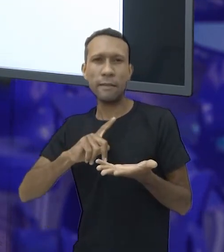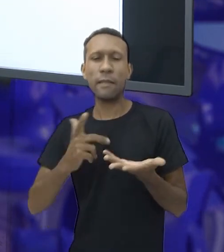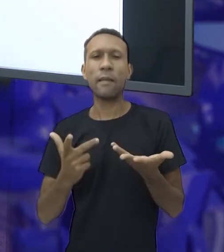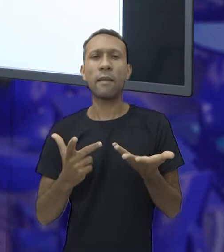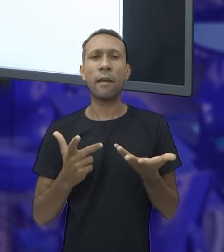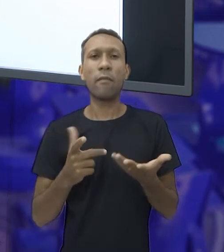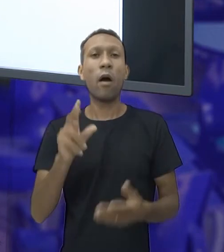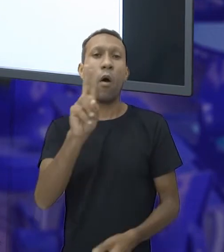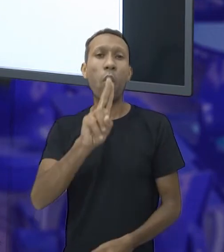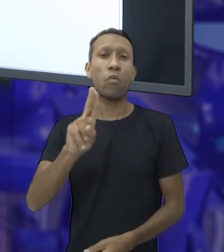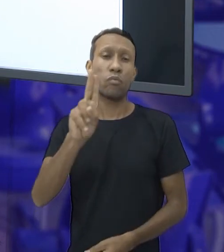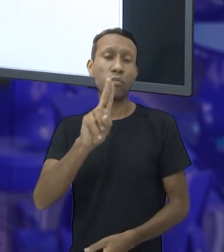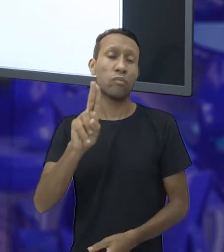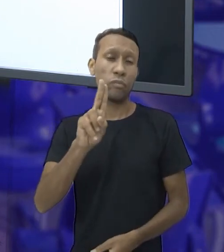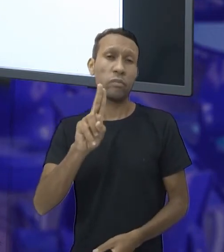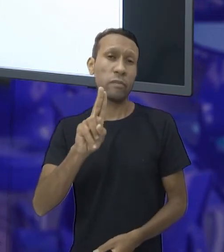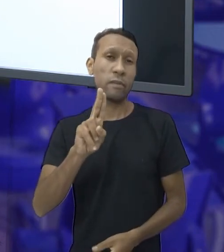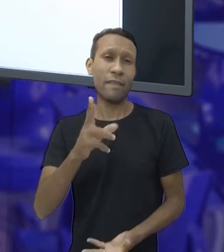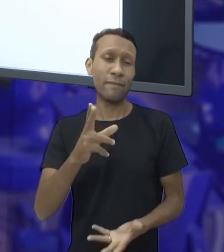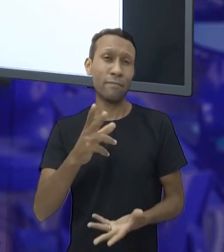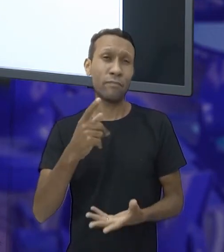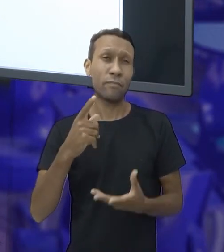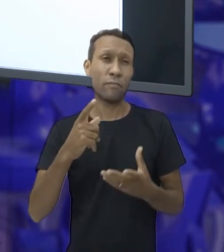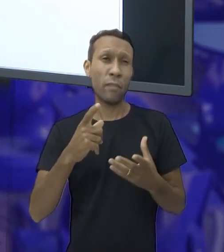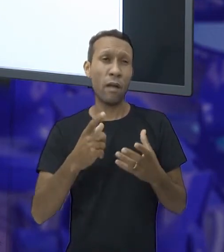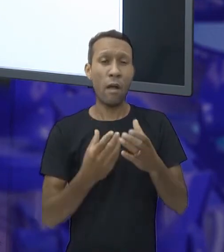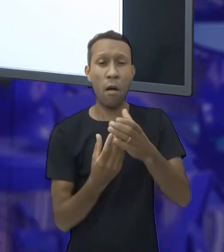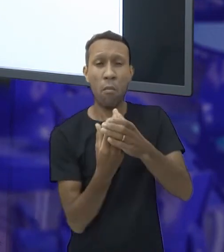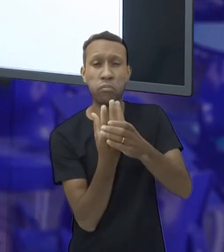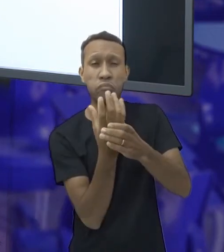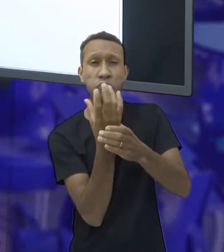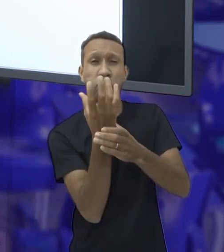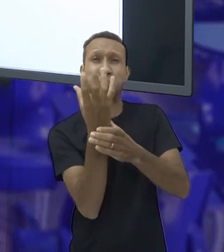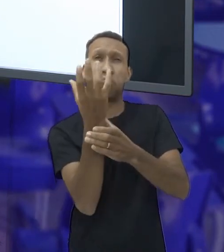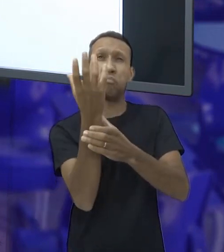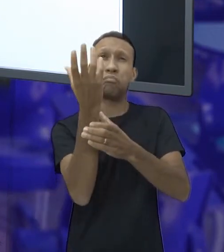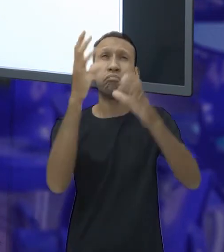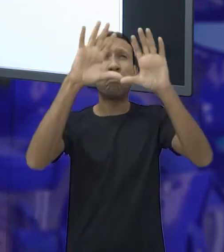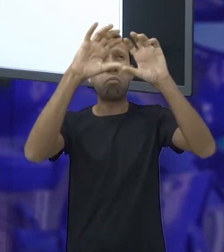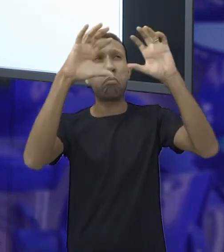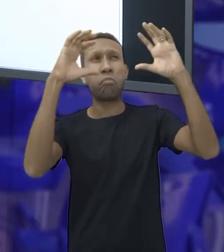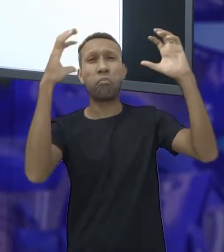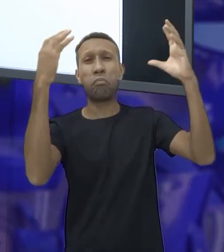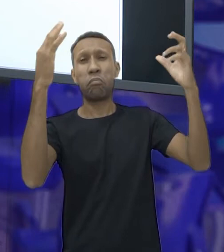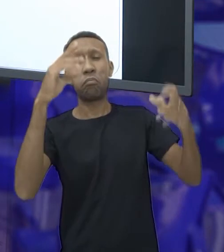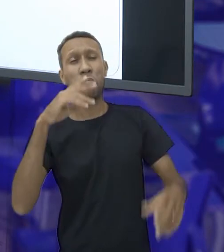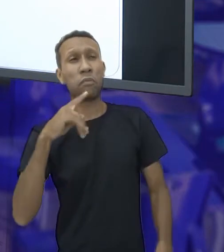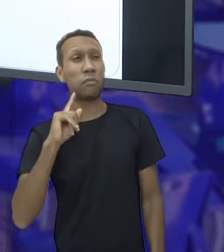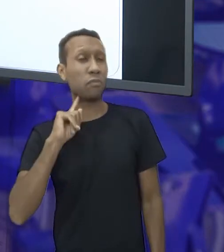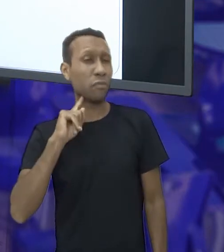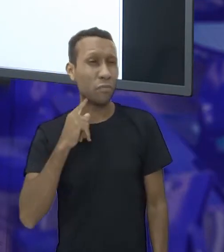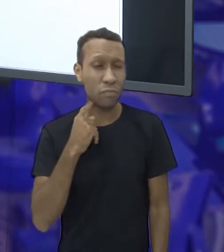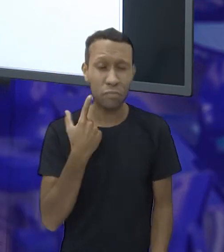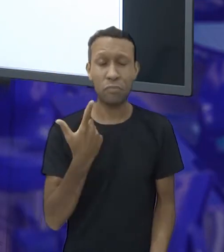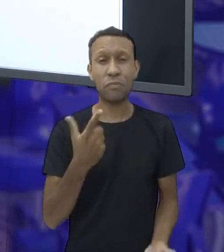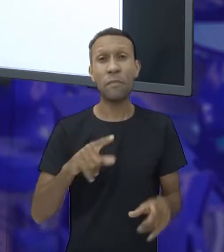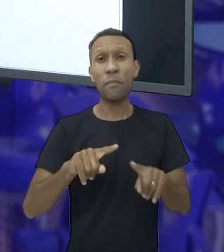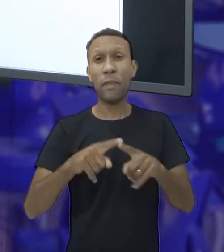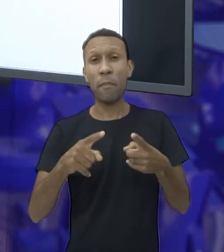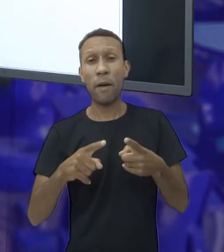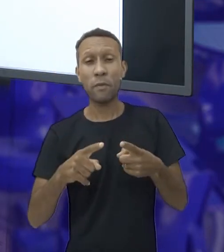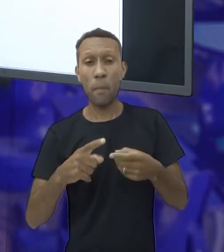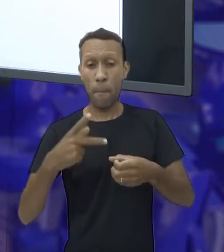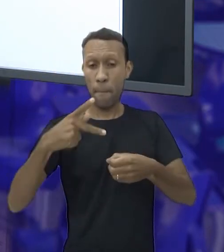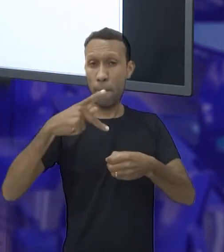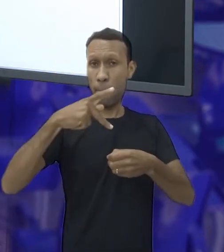mineral continua sendo utilizado e infelizmente continua, muito poluidor. O petróleo, que é a principal fonte de energia do planeta, certo? O petróleo não